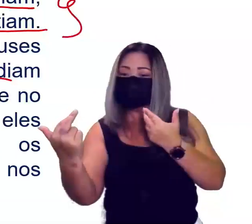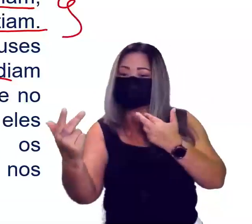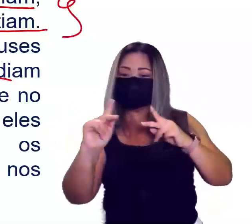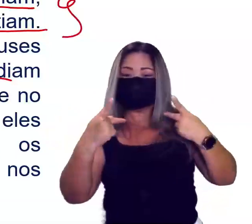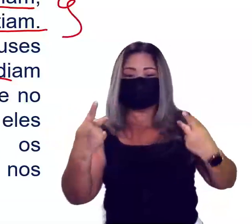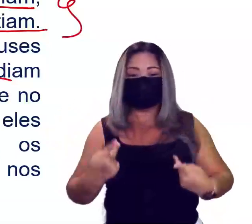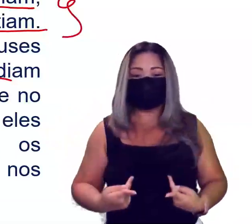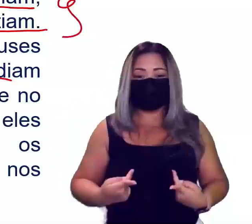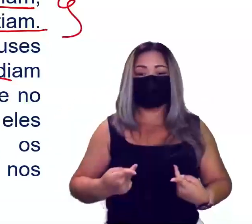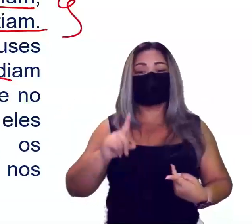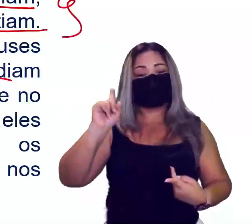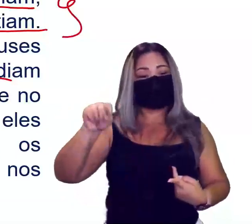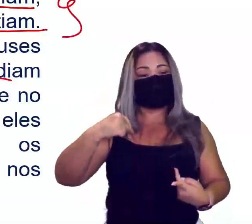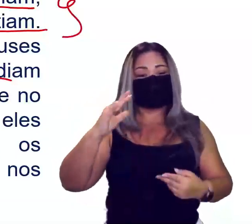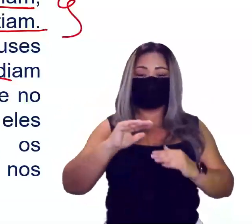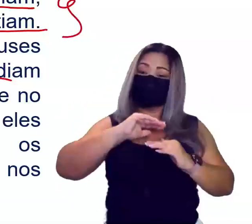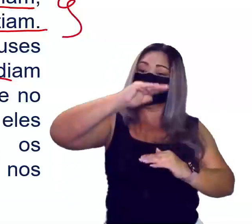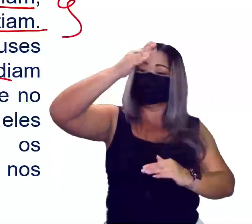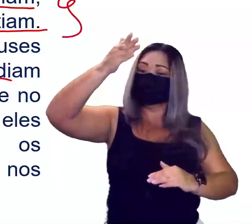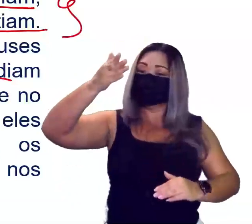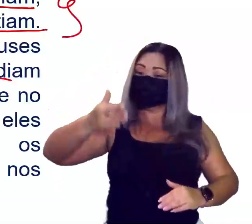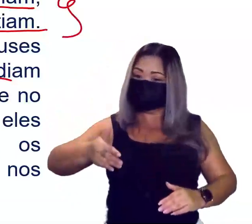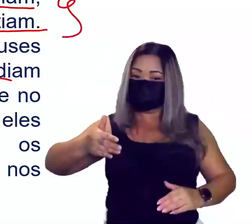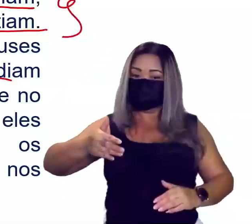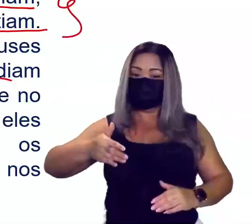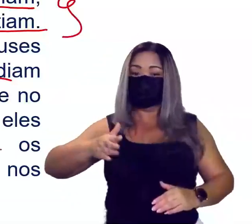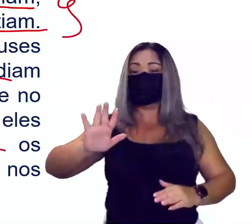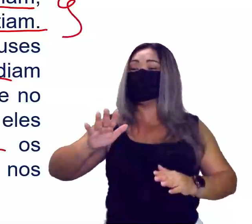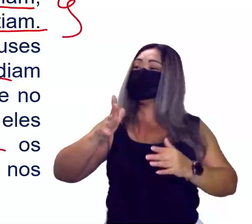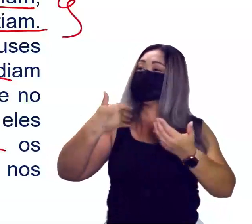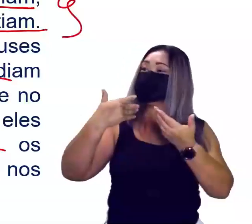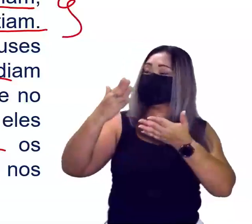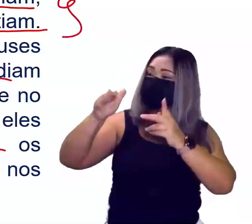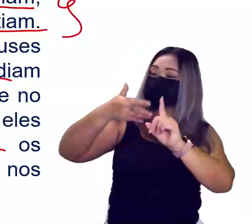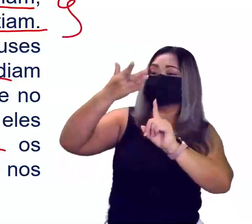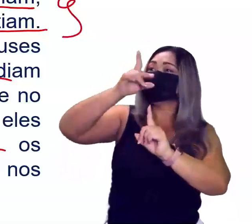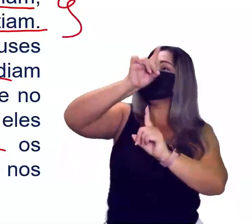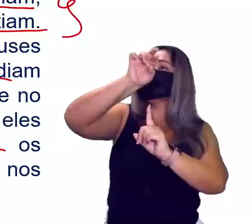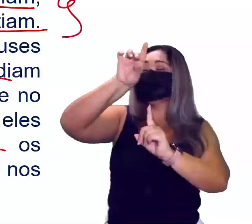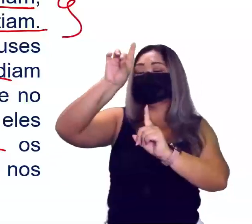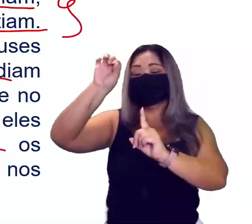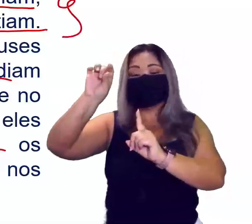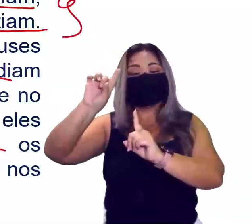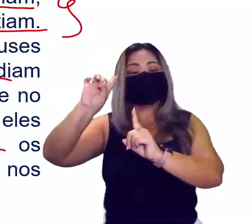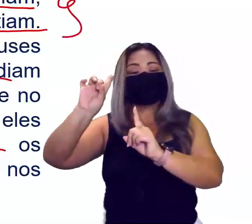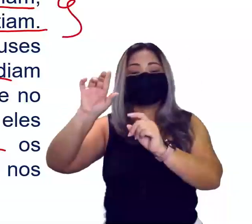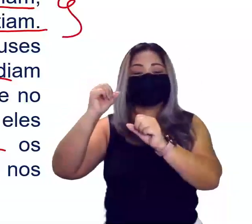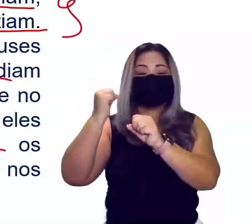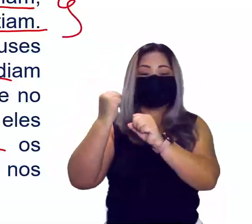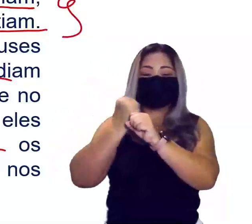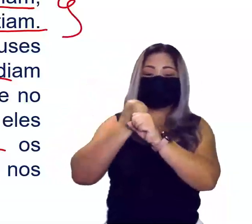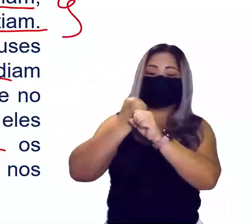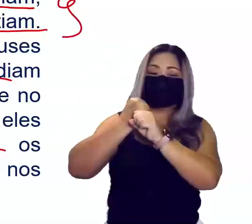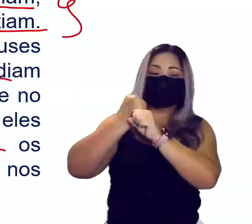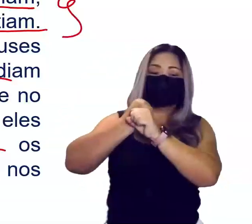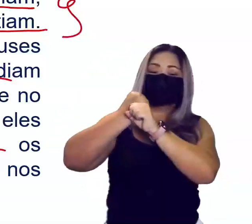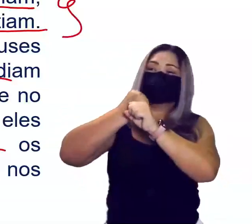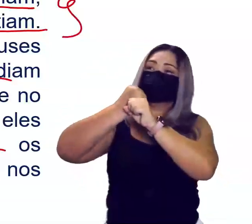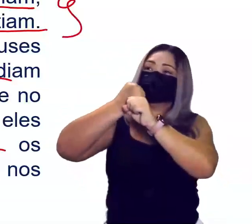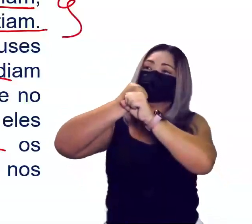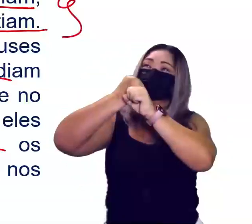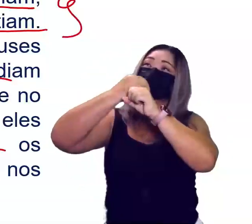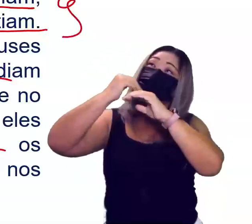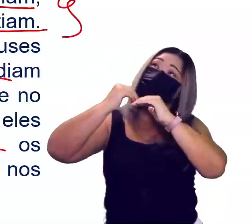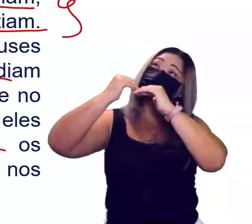dos humanos. Por isso eles habitavam no monte, para homenagear, né, os deuses, os gregos que construíam os templos nos locais